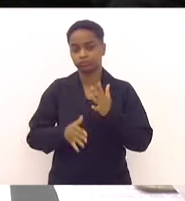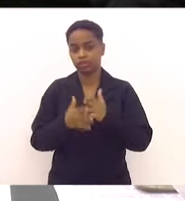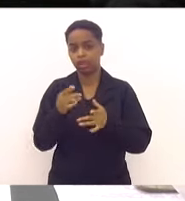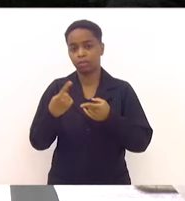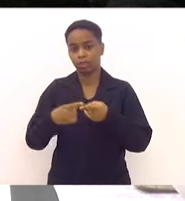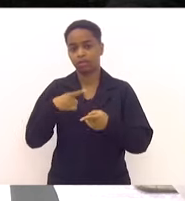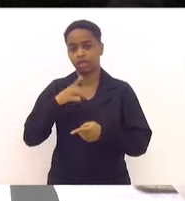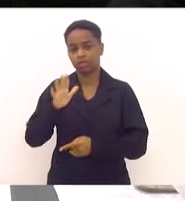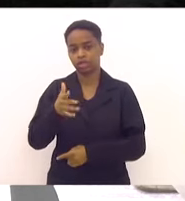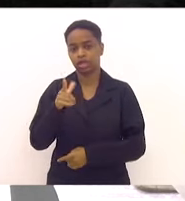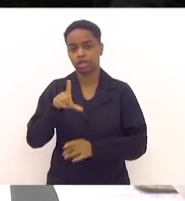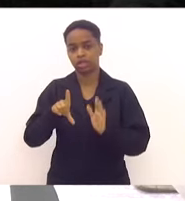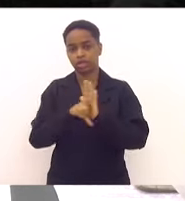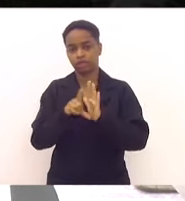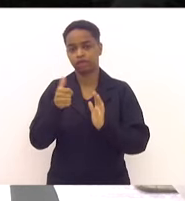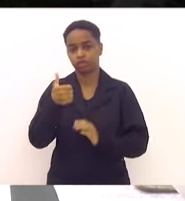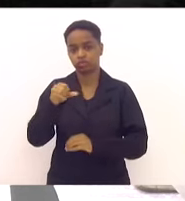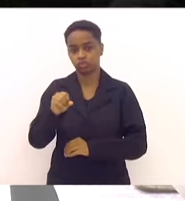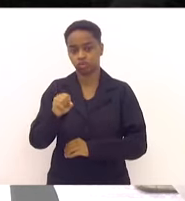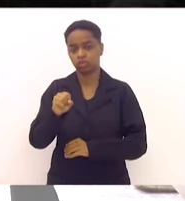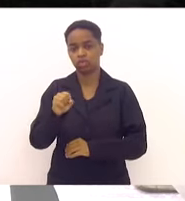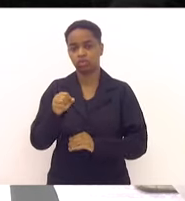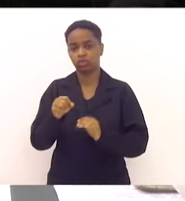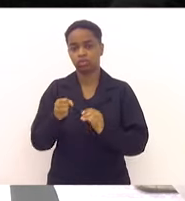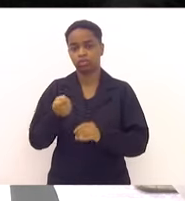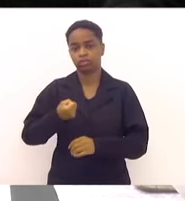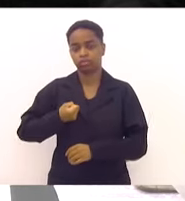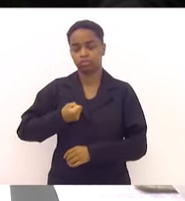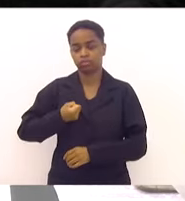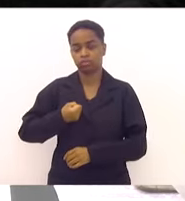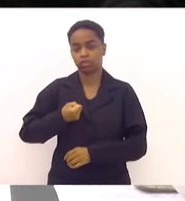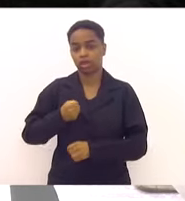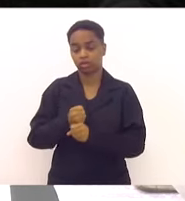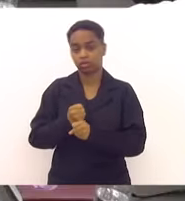Lei 28 de 1976.